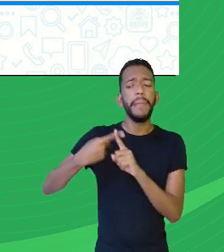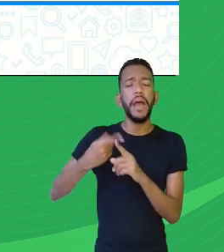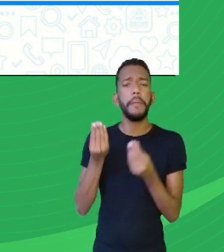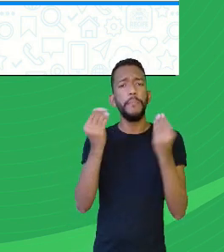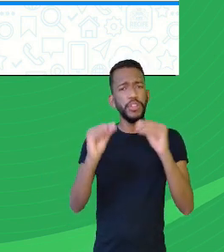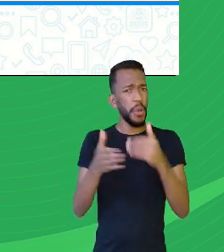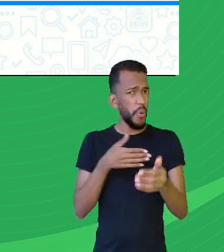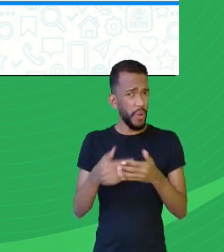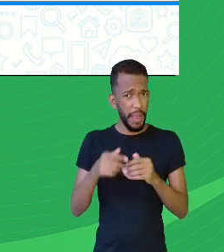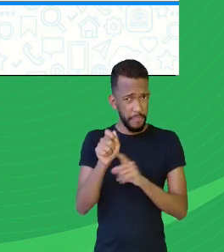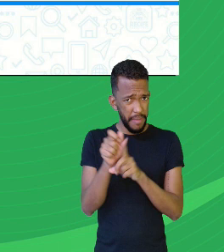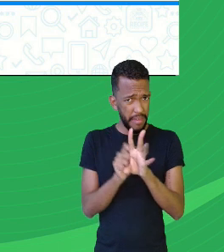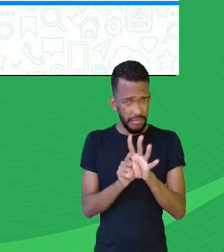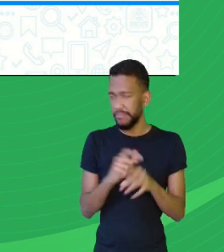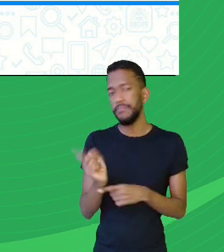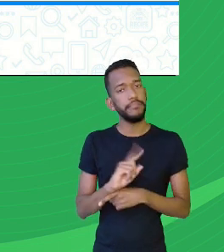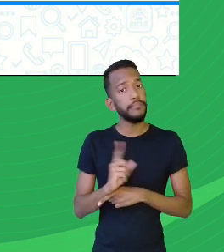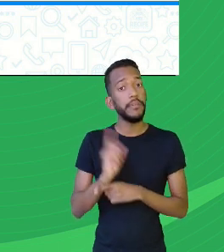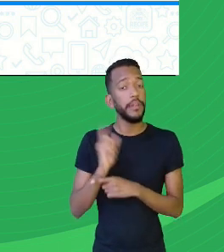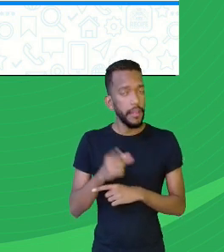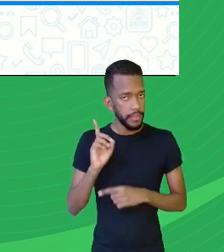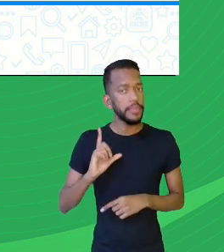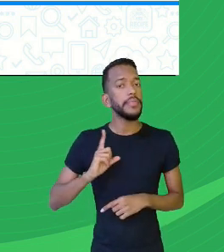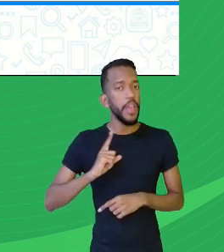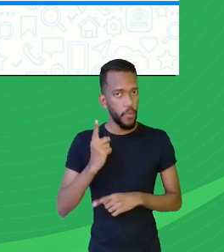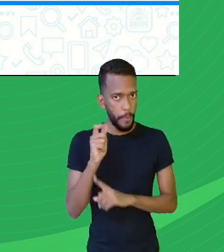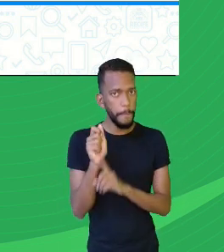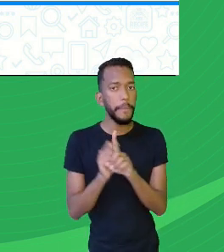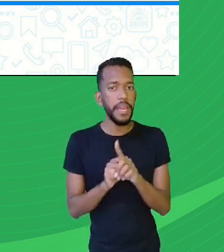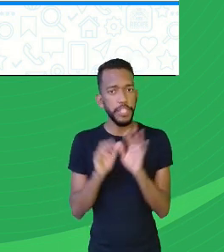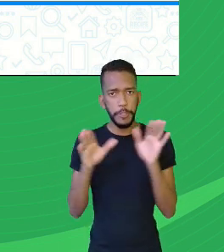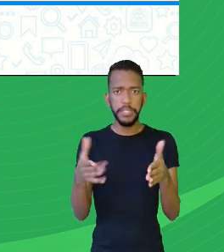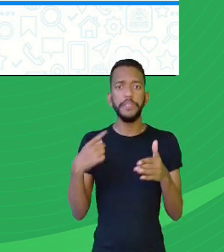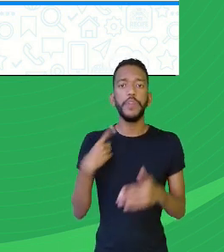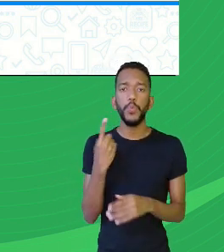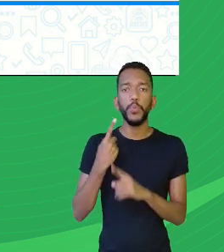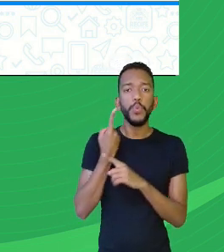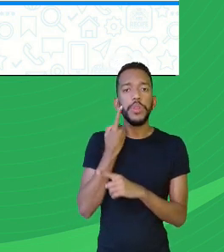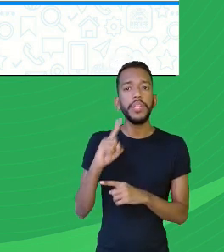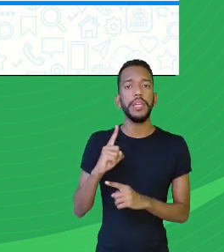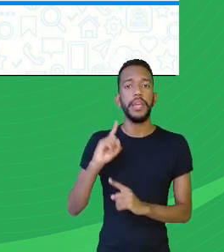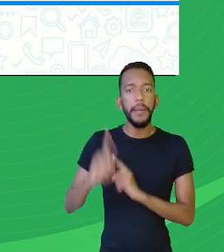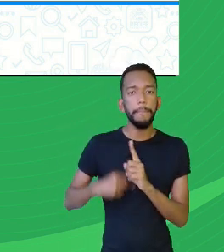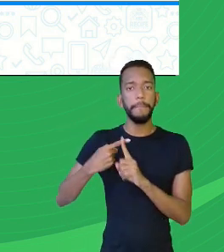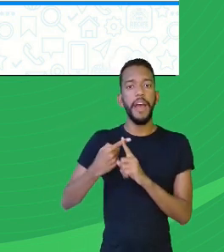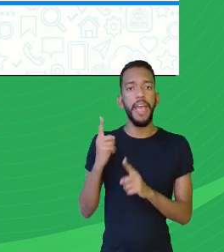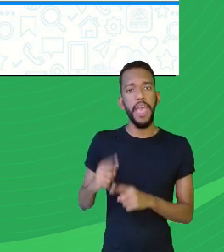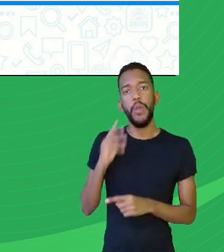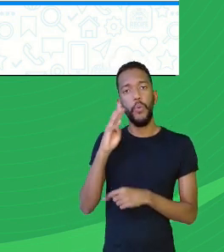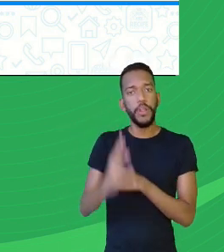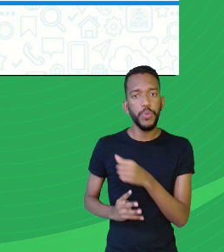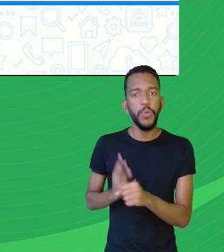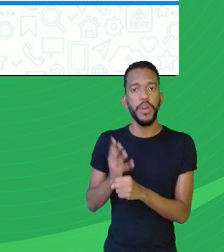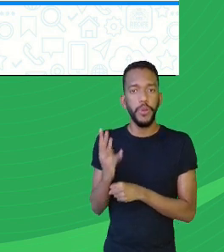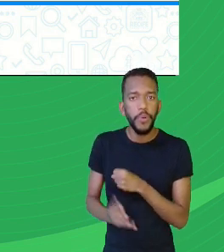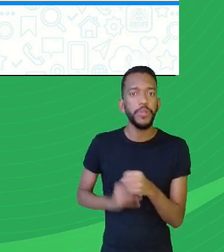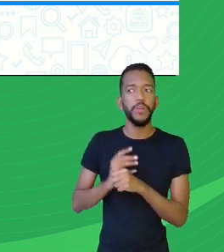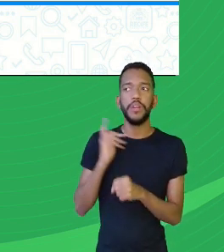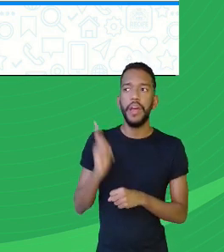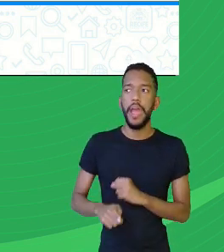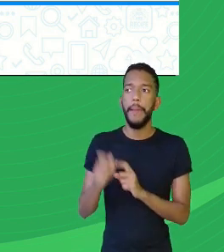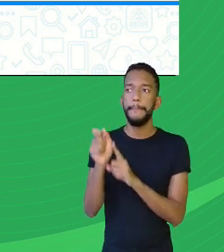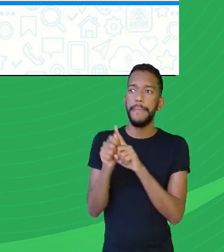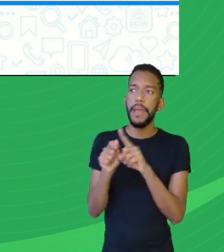ele em qualquer mês? Não, tem um mês específico que tem um dia a mais a cada 4 anos. É o